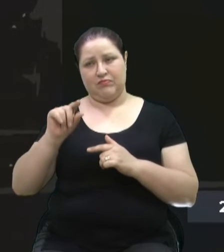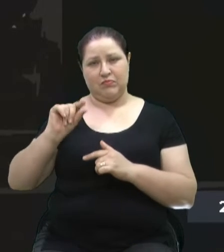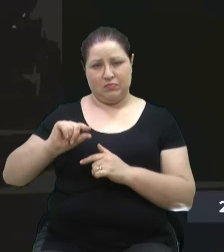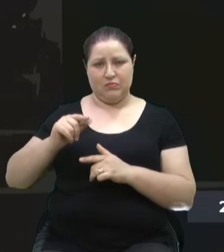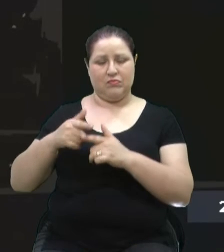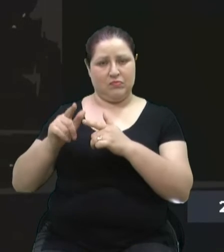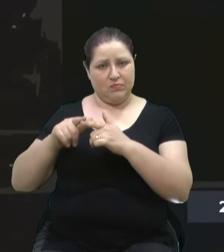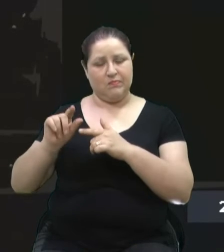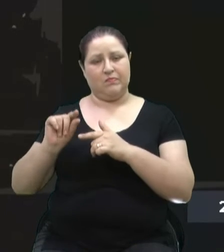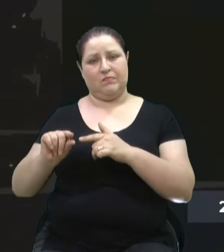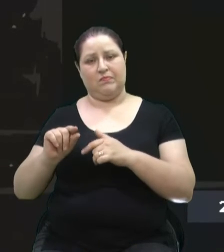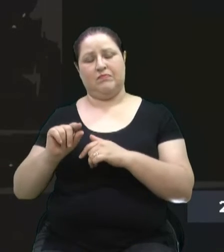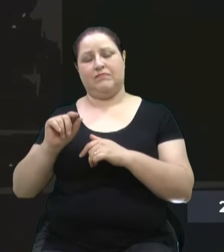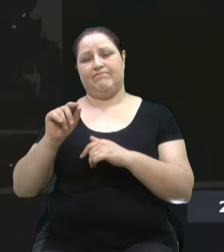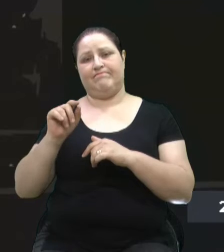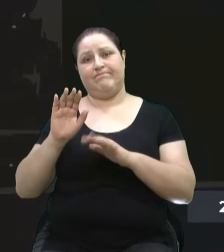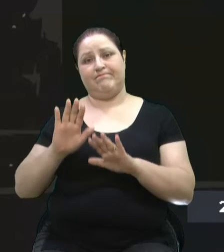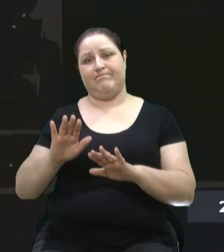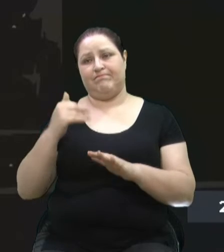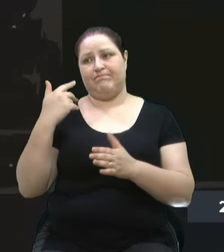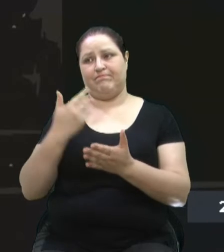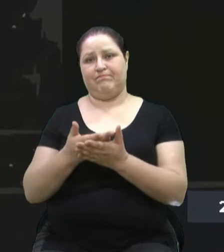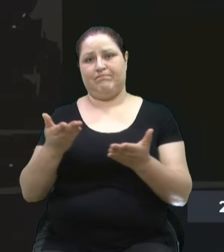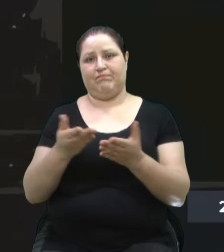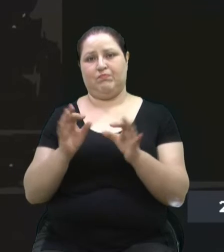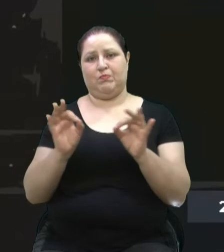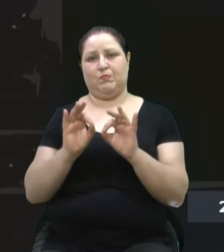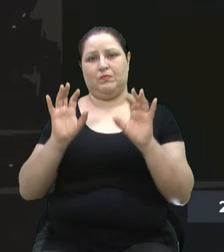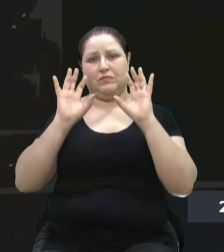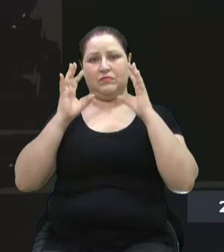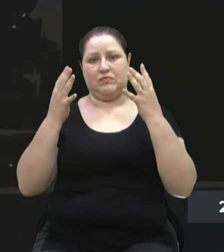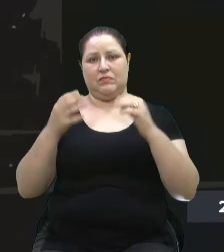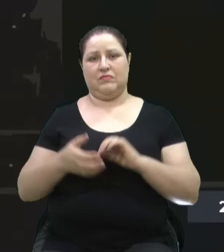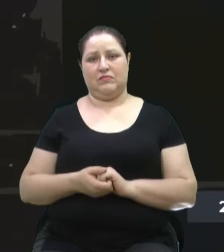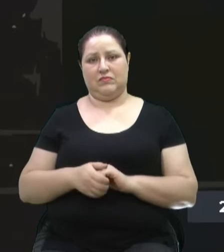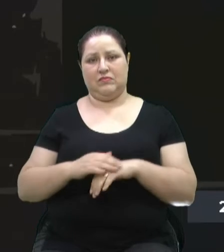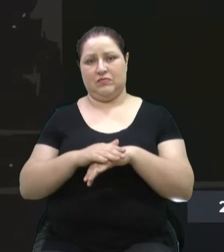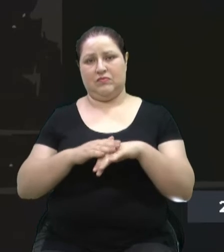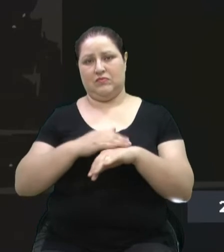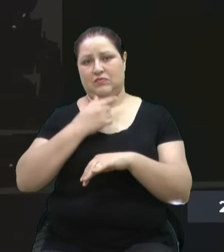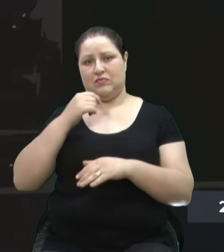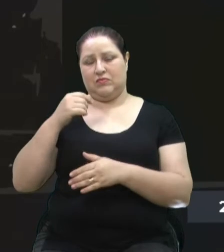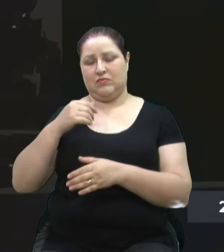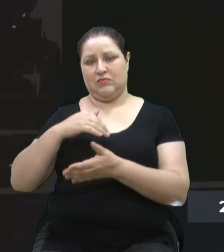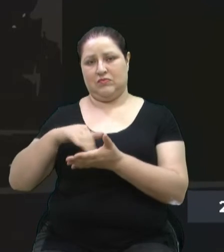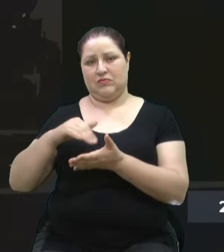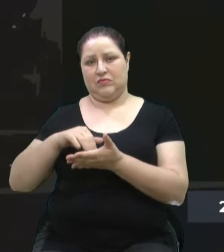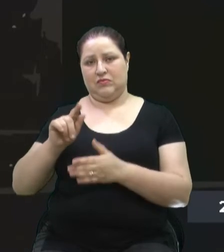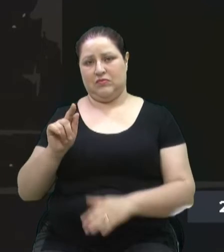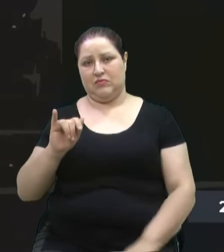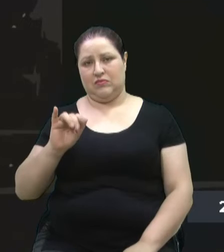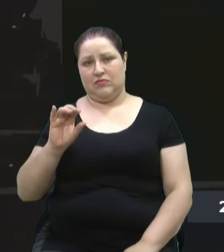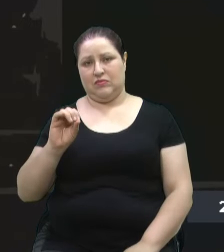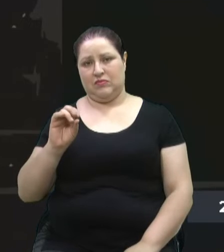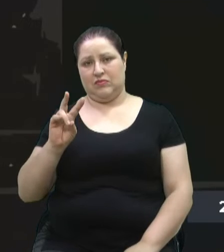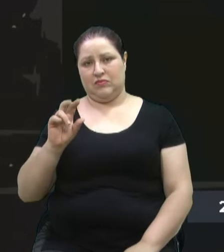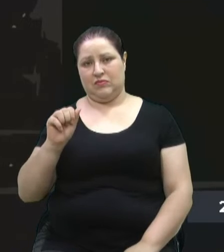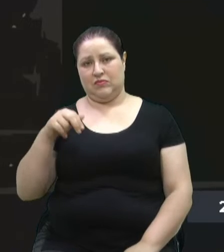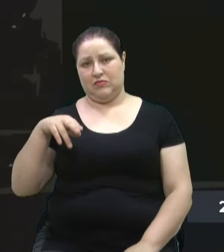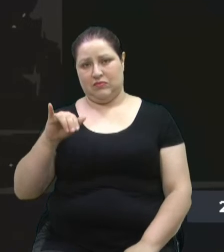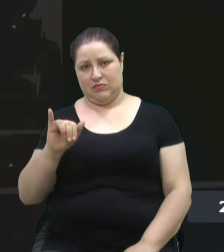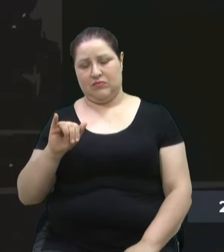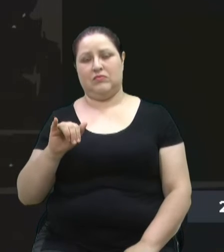até o presente momento eu não vejo atitude, né? E eu falei com o secretário Giovanni, ele disse, dinheiro tem, mas infelizmente tem